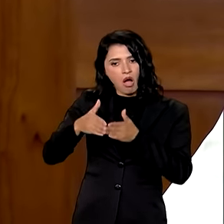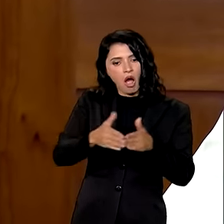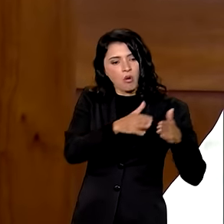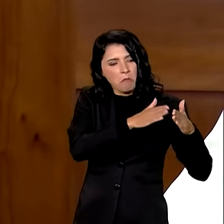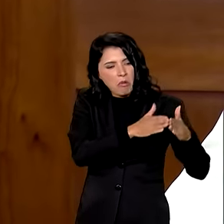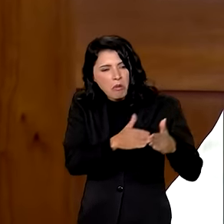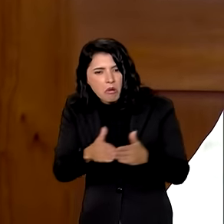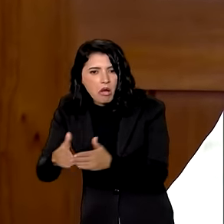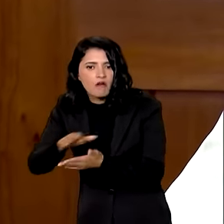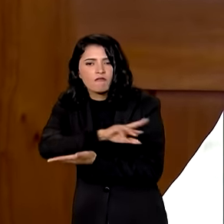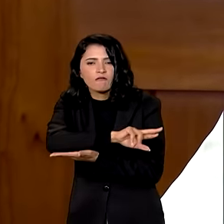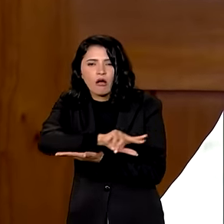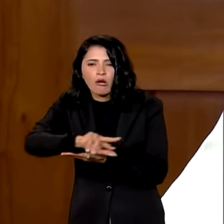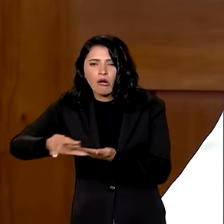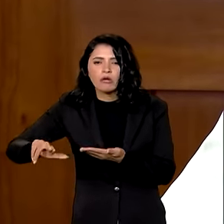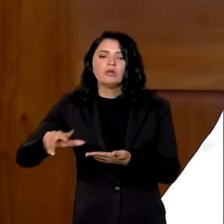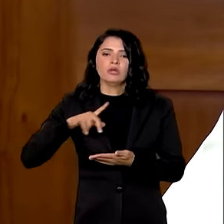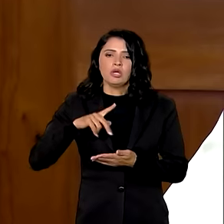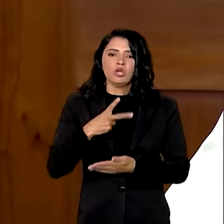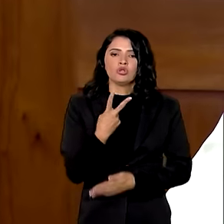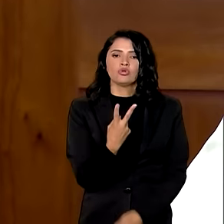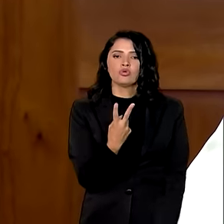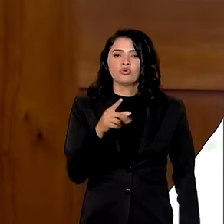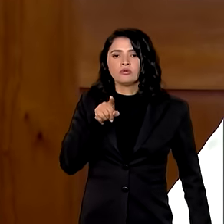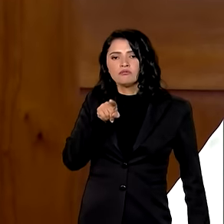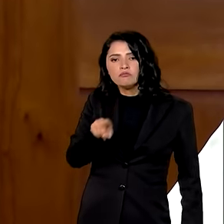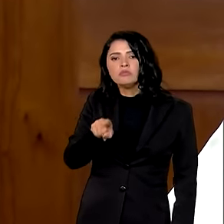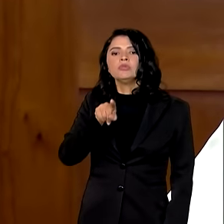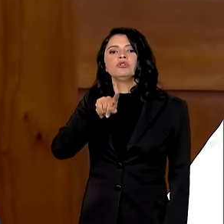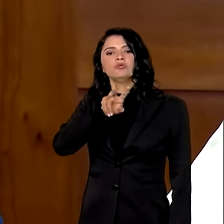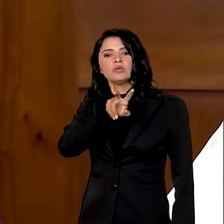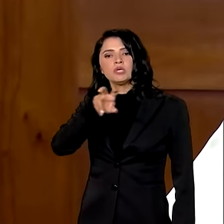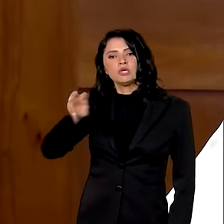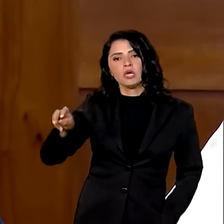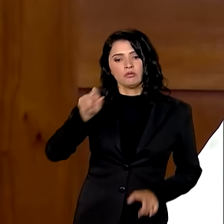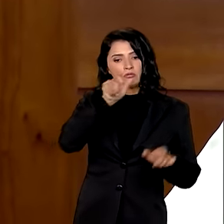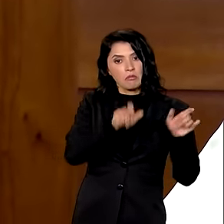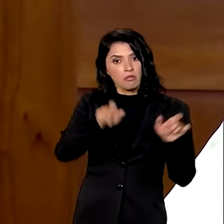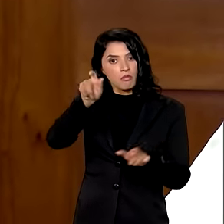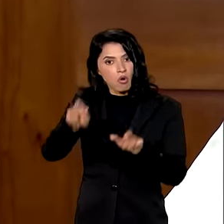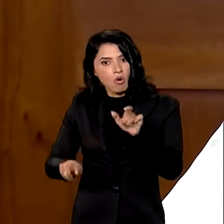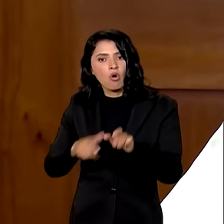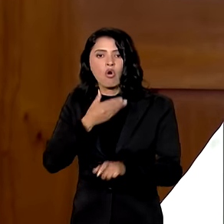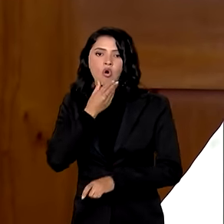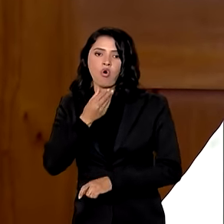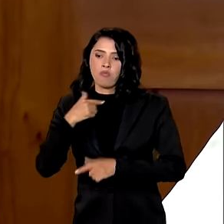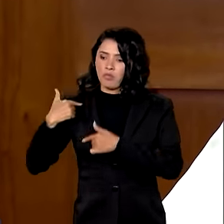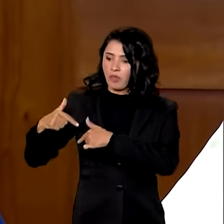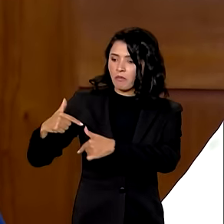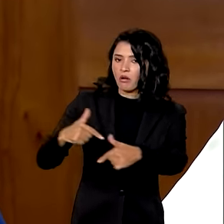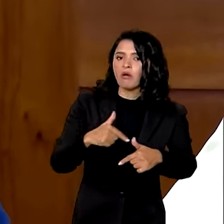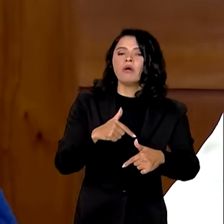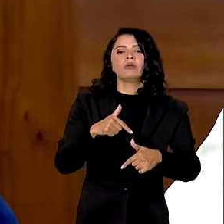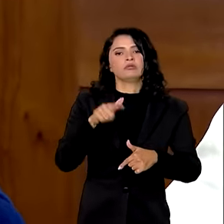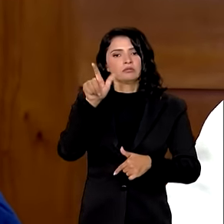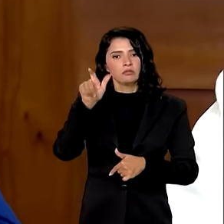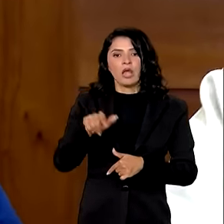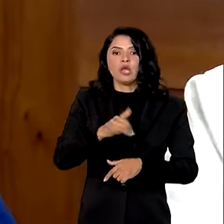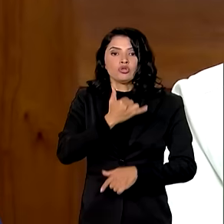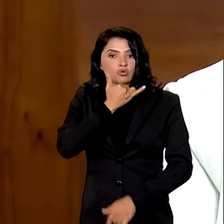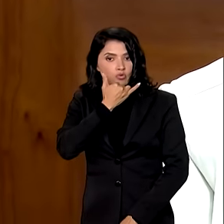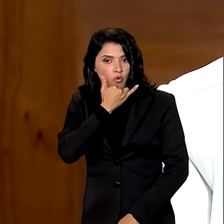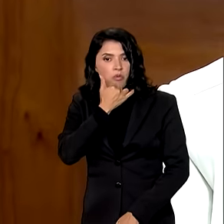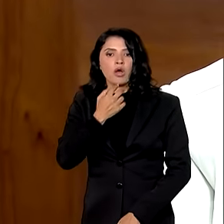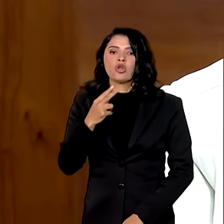mais diversas, e 2.500 homens direto trabalhando, perdão, 2.500 veículos